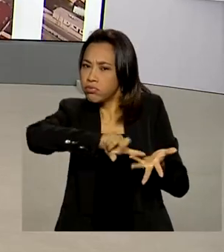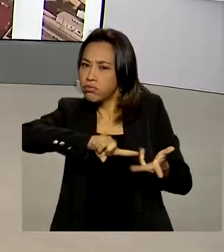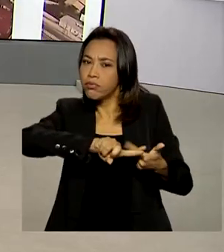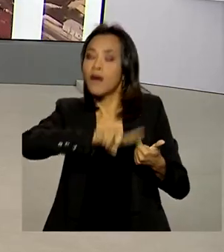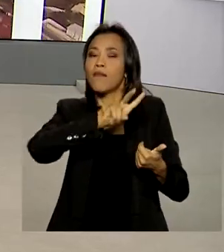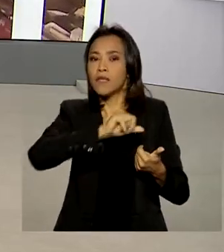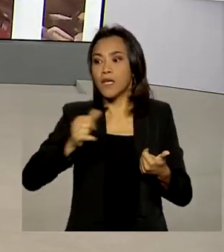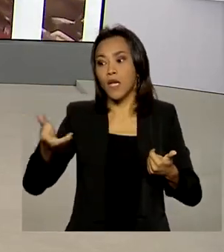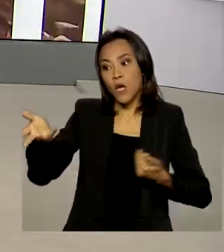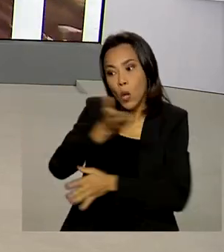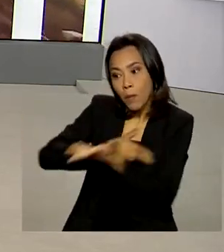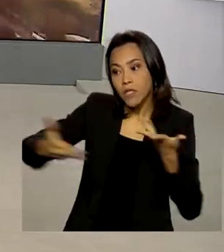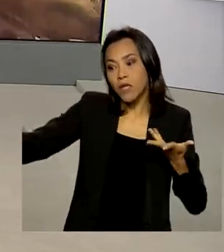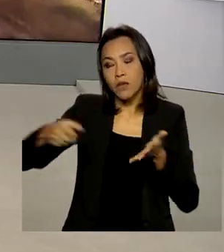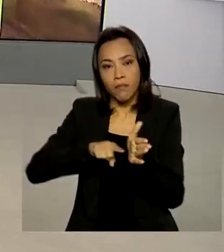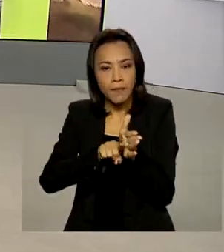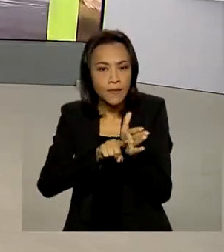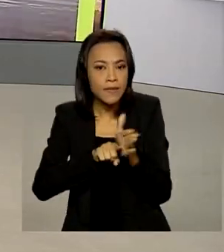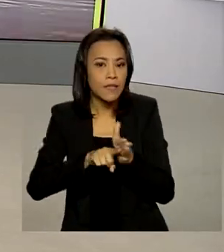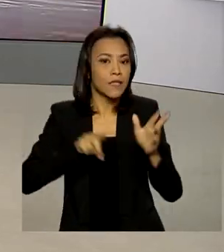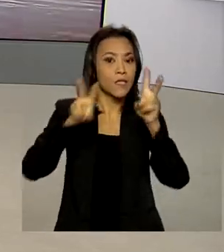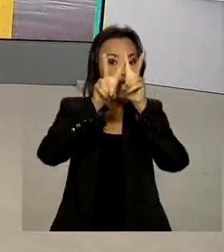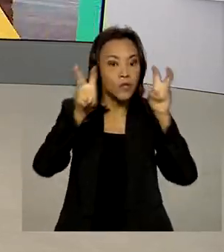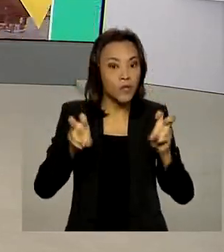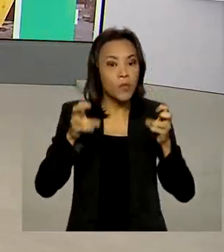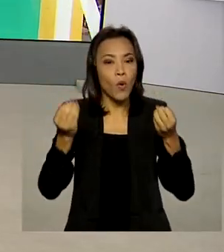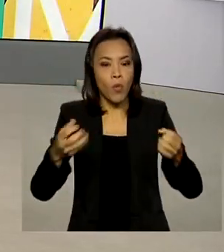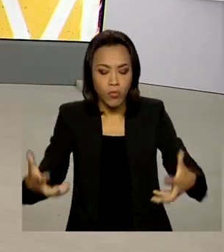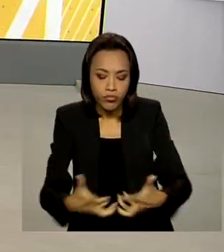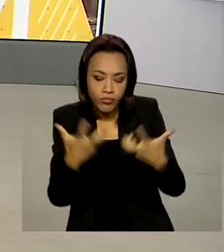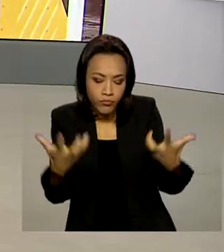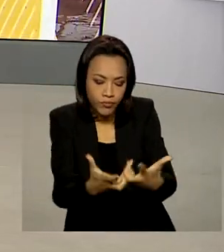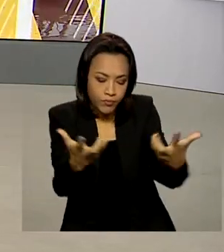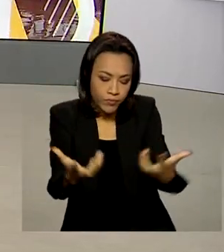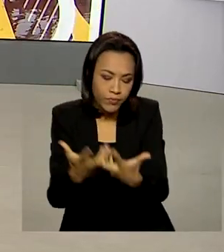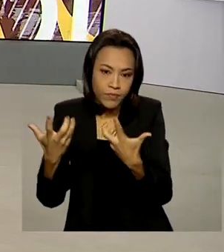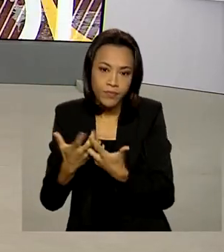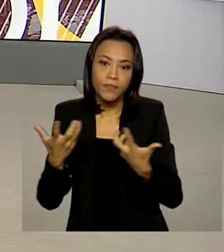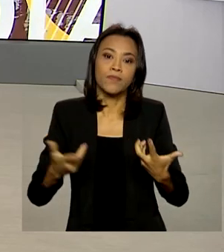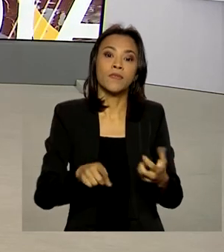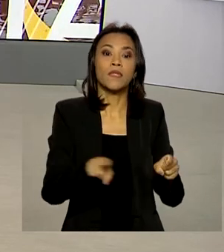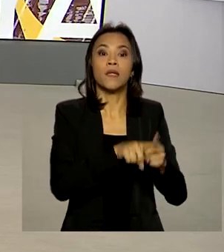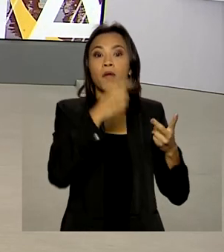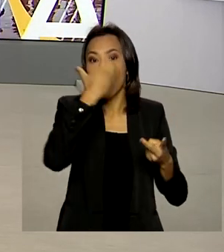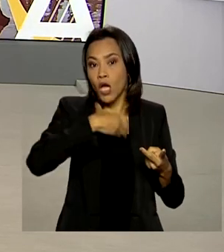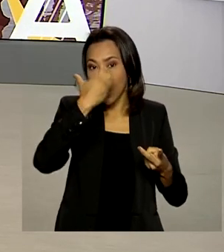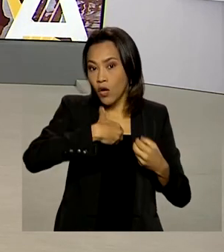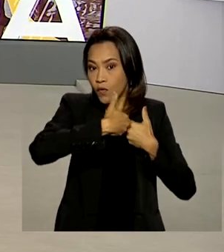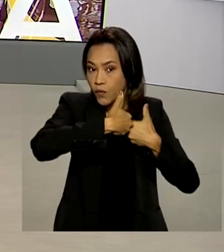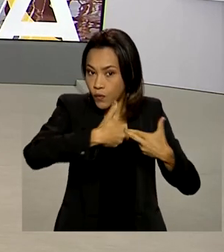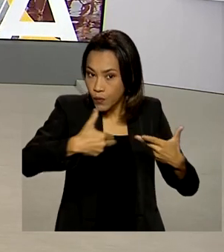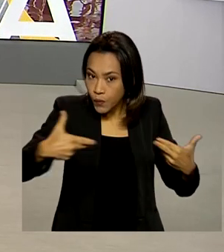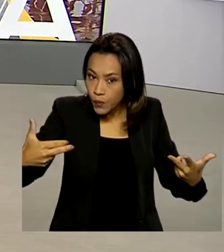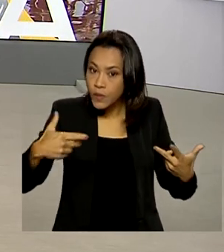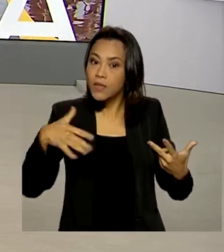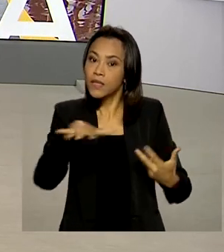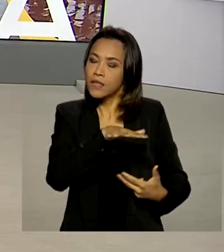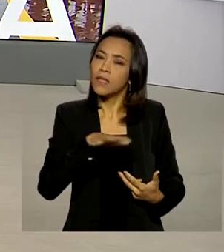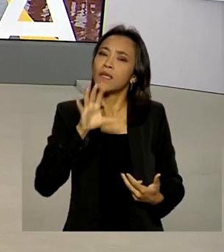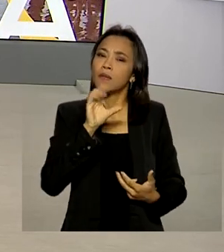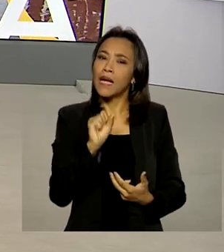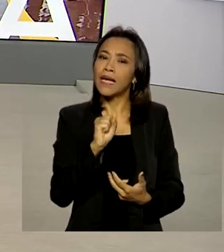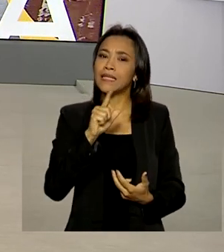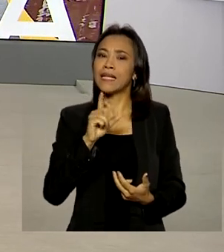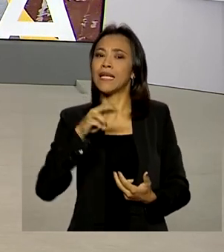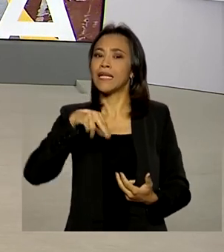Serão compartilhados estudos sobre cultivo de hortaliças sem solo, produção de frutas sob condições salinas e